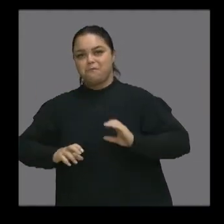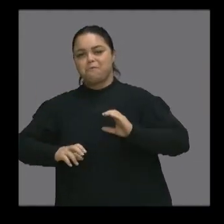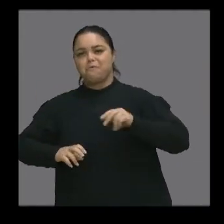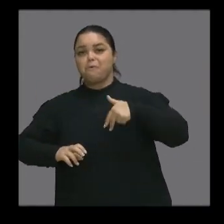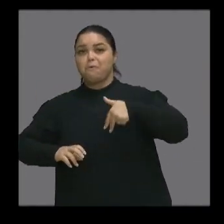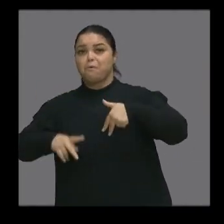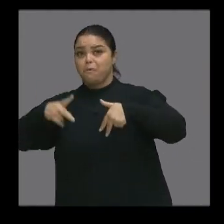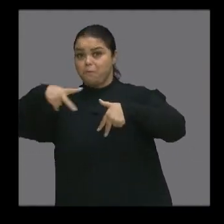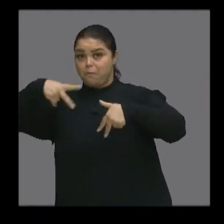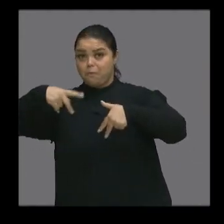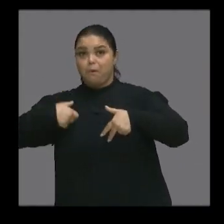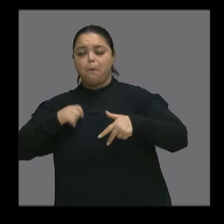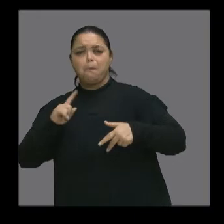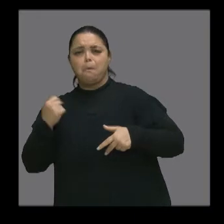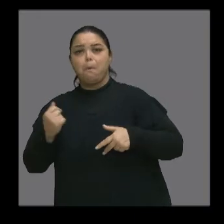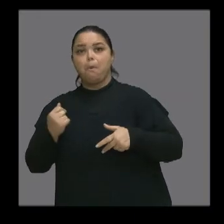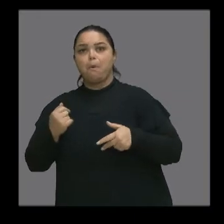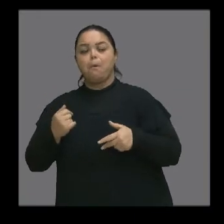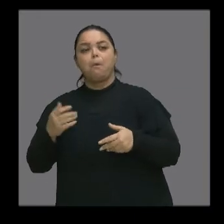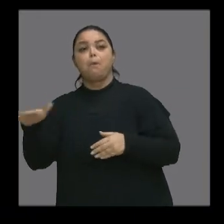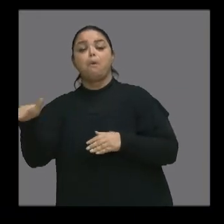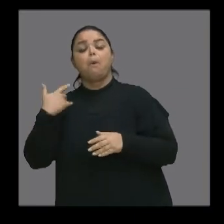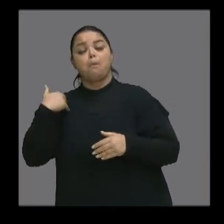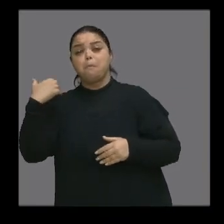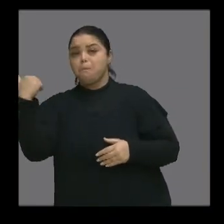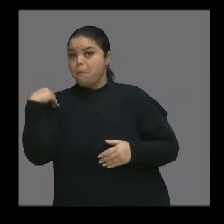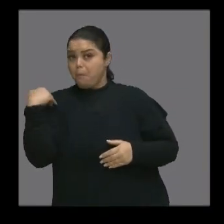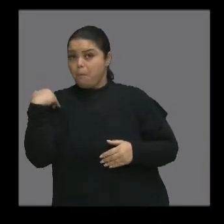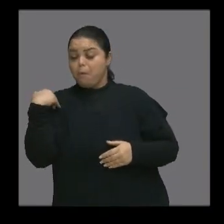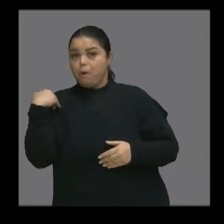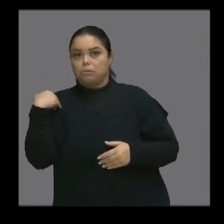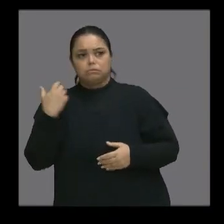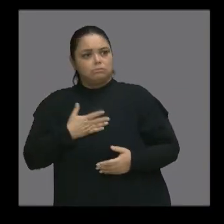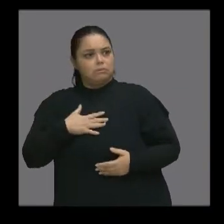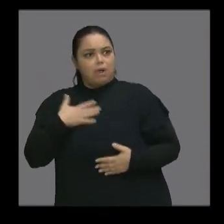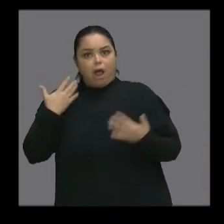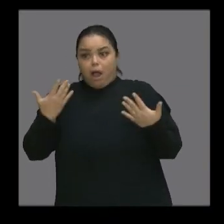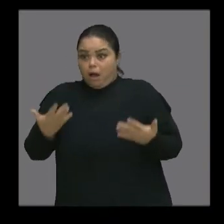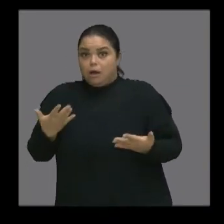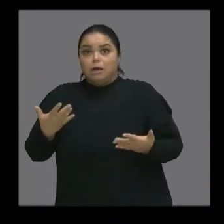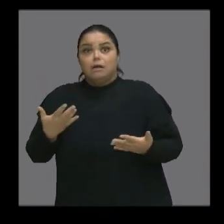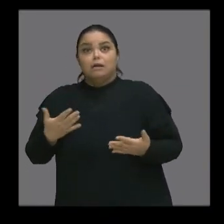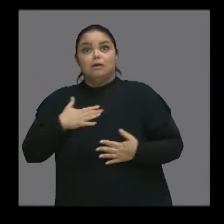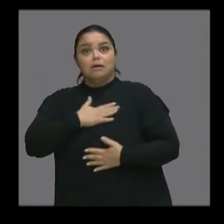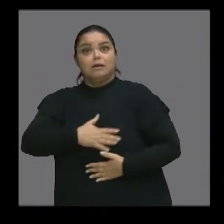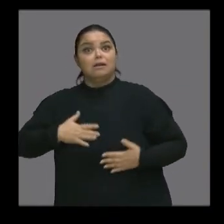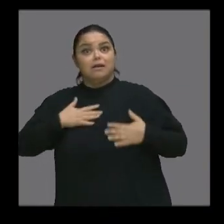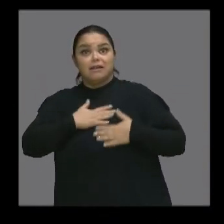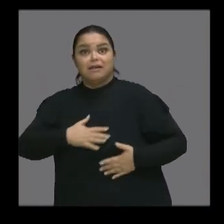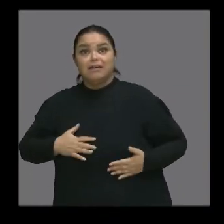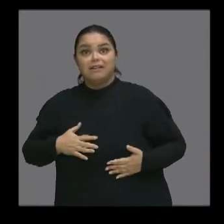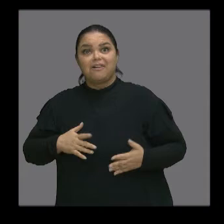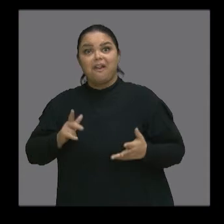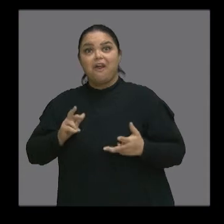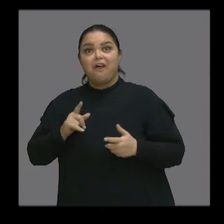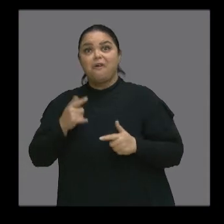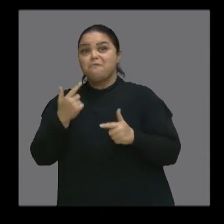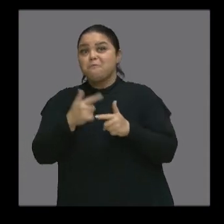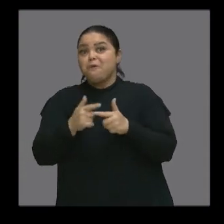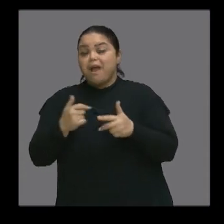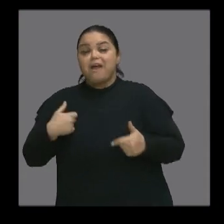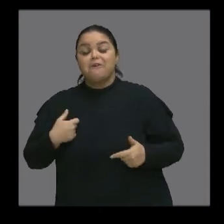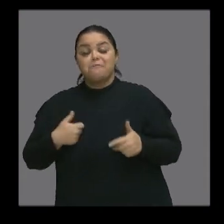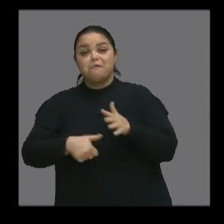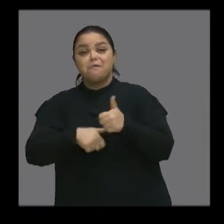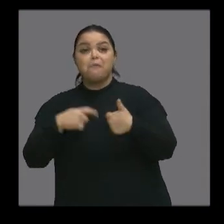que, depois que tudo foi encaminhado, ele veio me procurar e falou. Eu fui tomado de uma grande surpresa, de uma agradável surpresa, por várias razões.